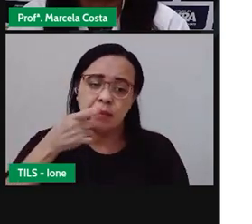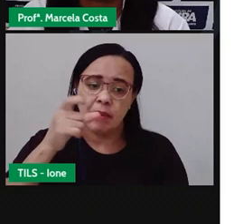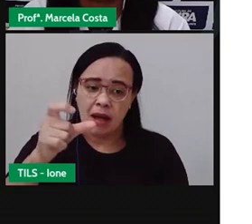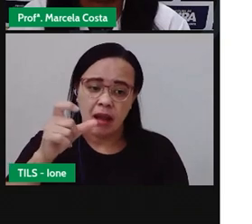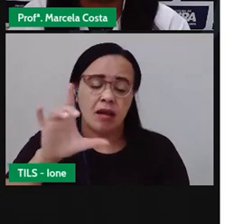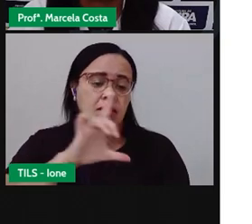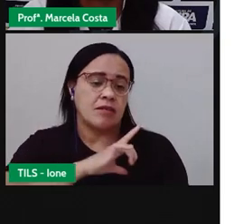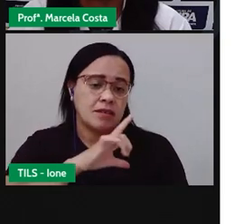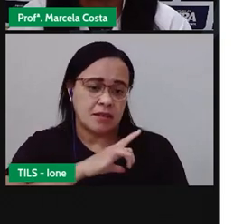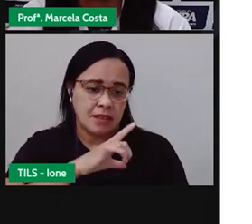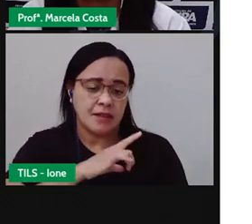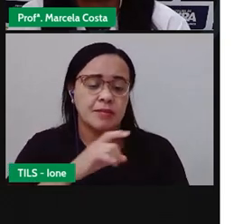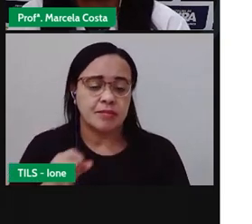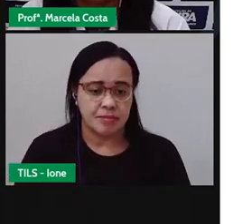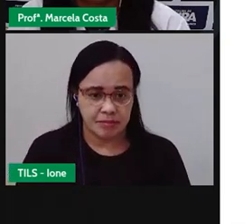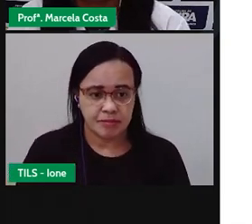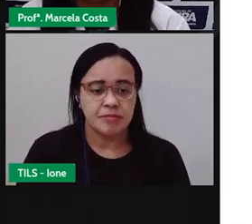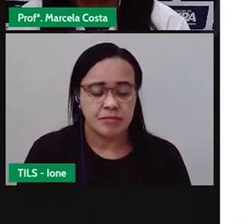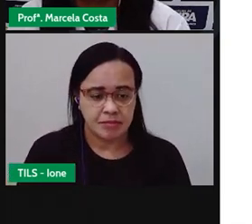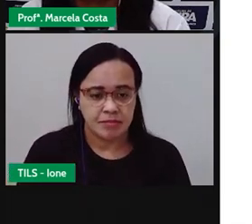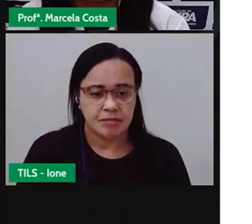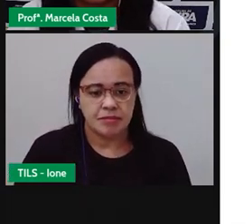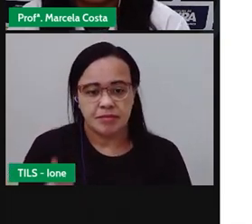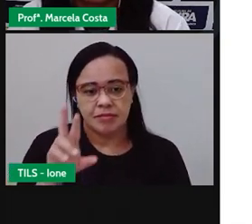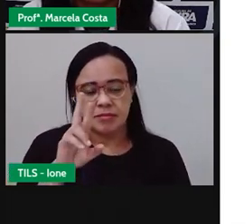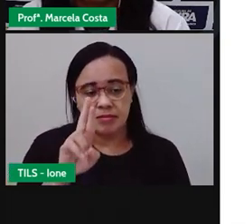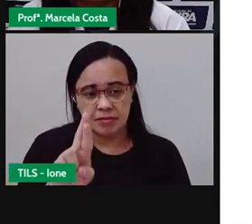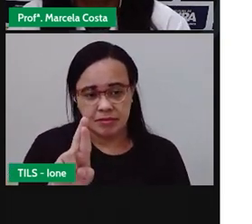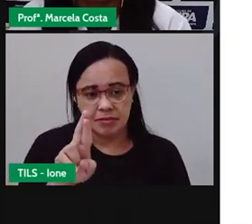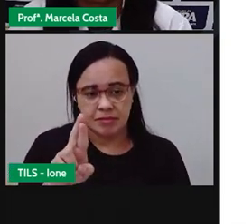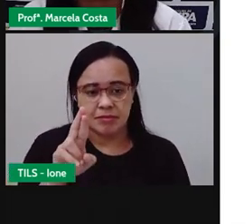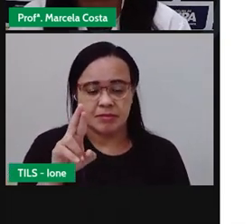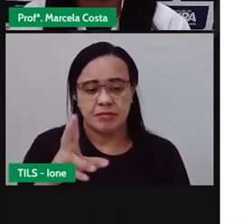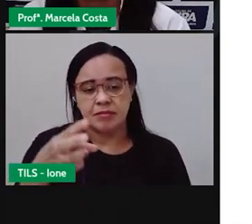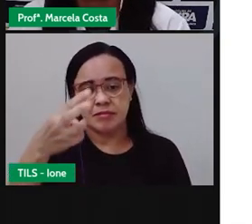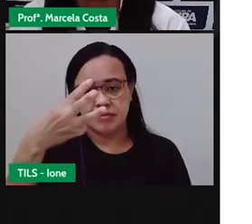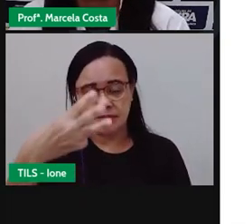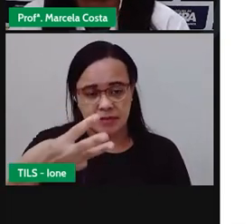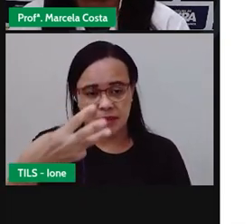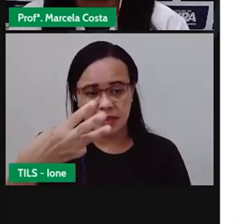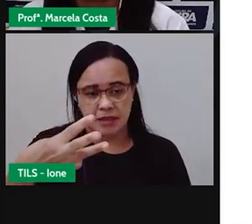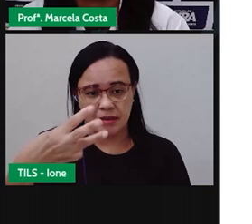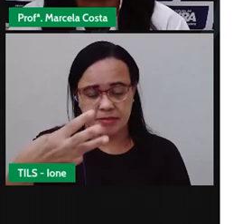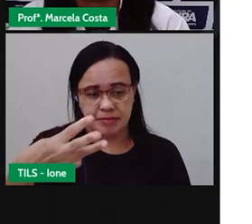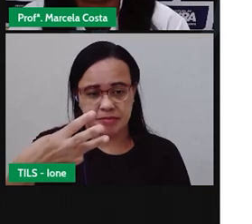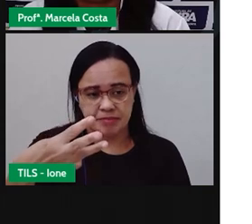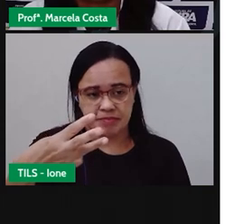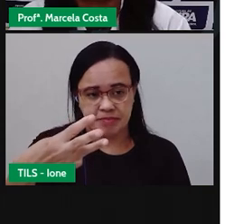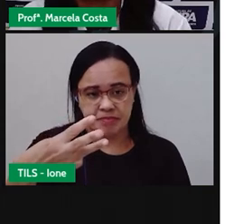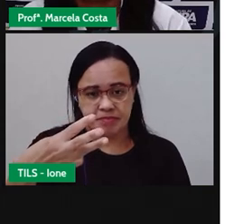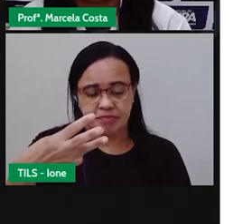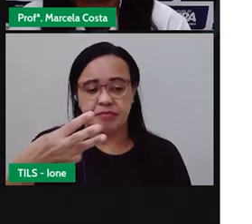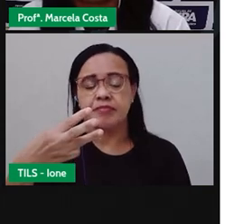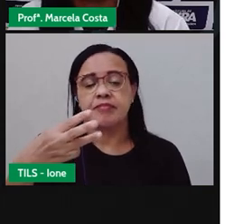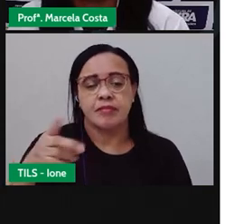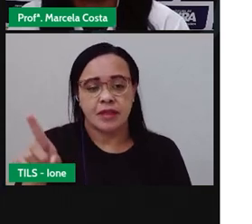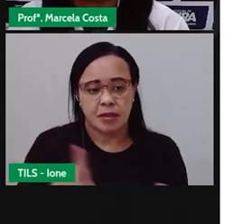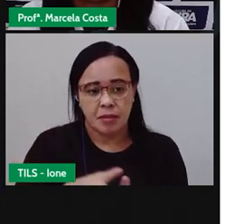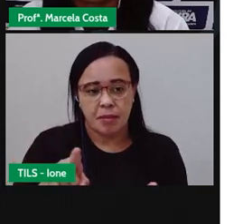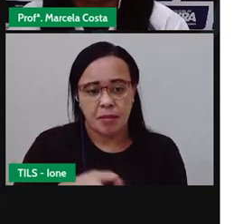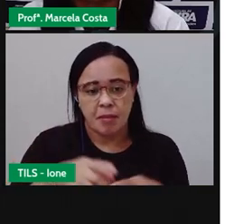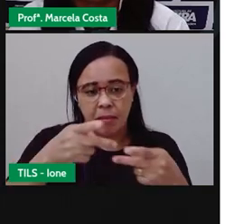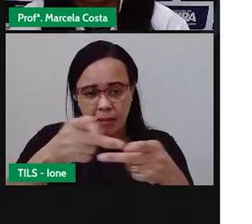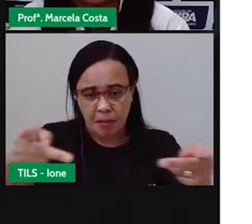ter treta das palavras três a gente vai ter a sílaba da